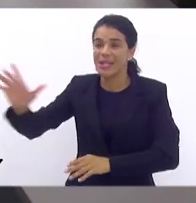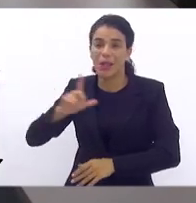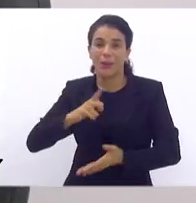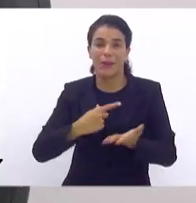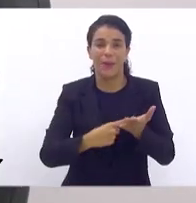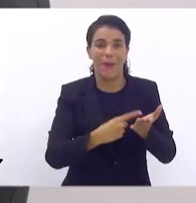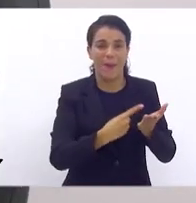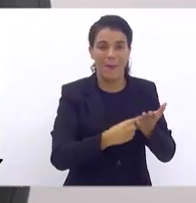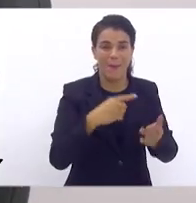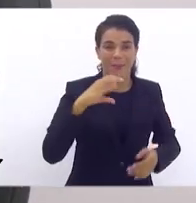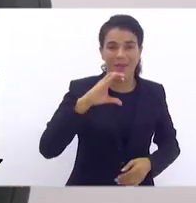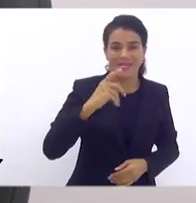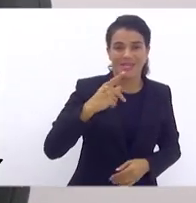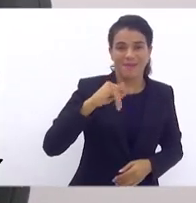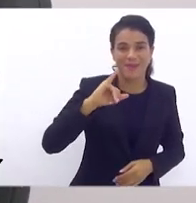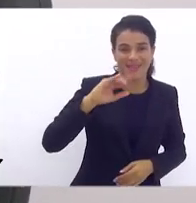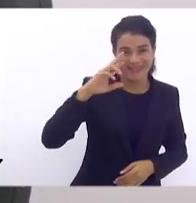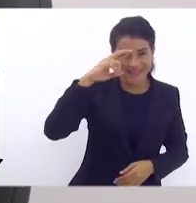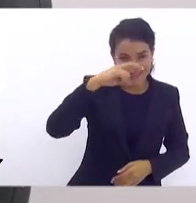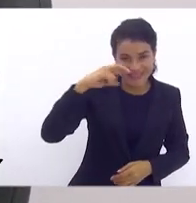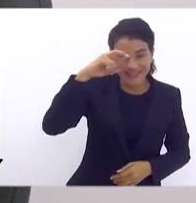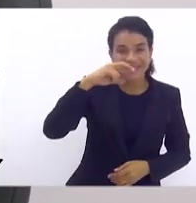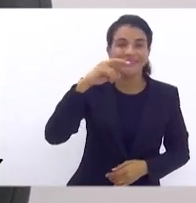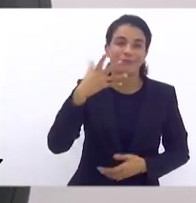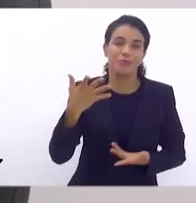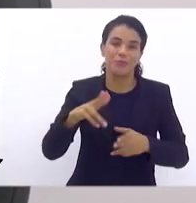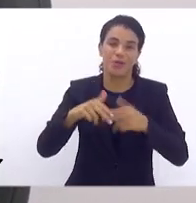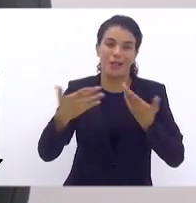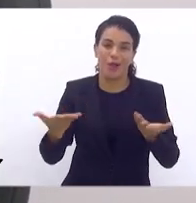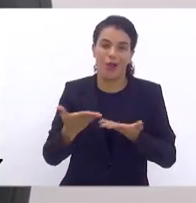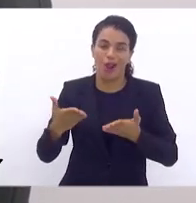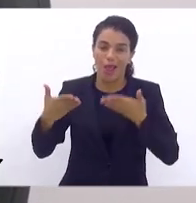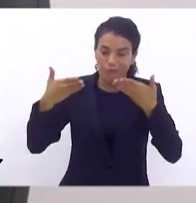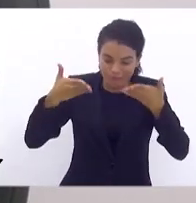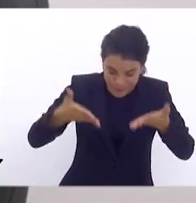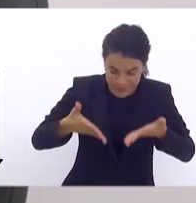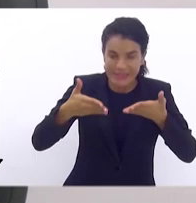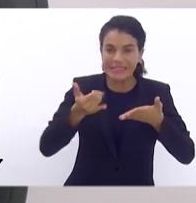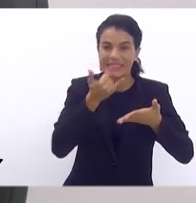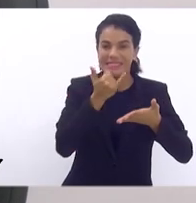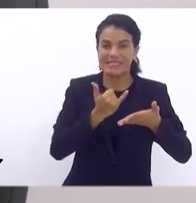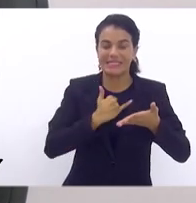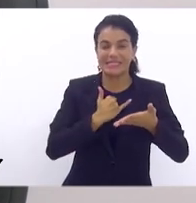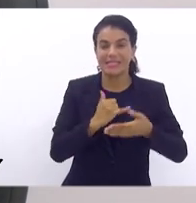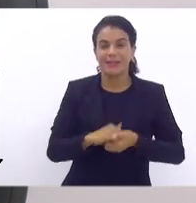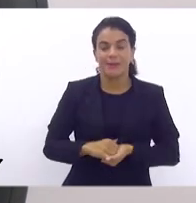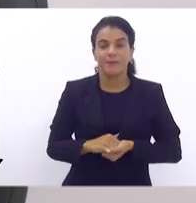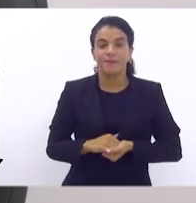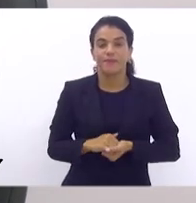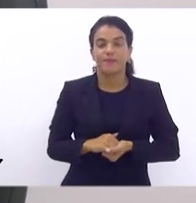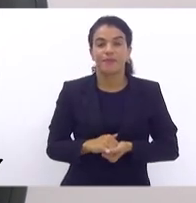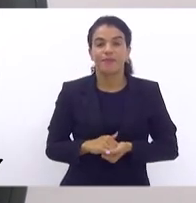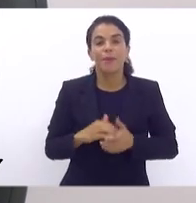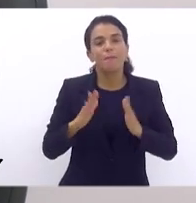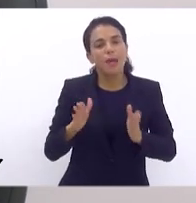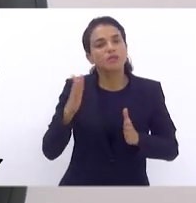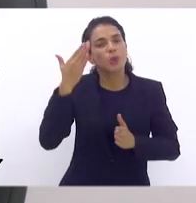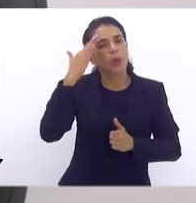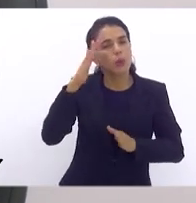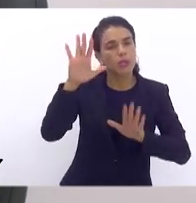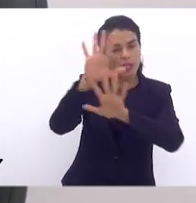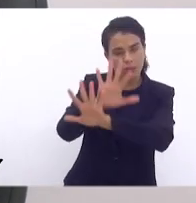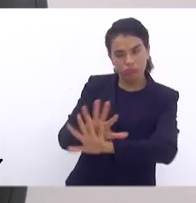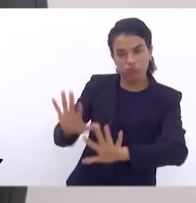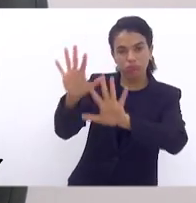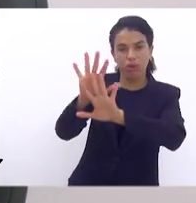tenho um compromisso na CPI por isso que eu cheguei esse horário mas é pelo que entendi o